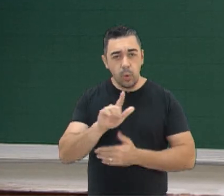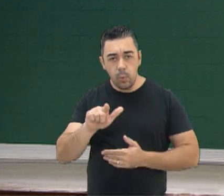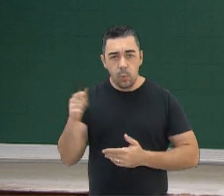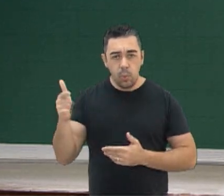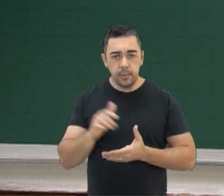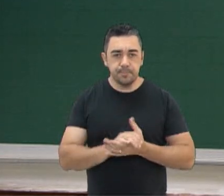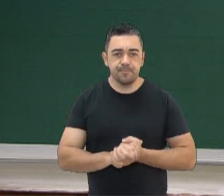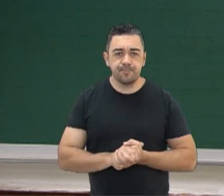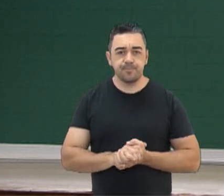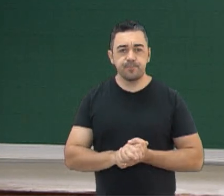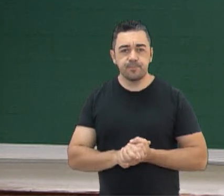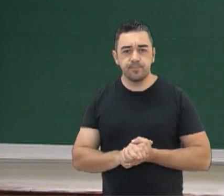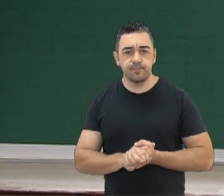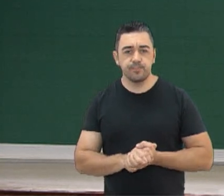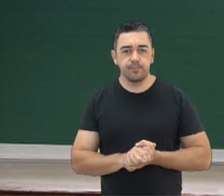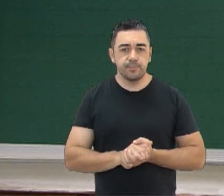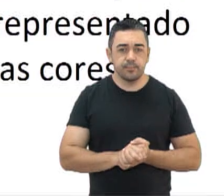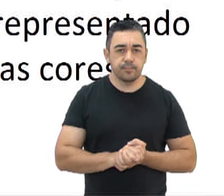próxima.